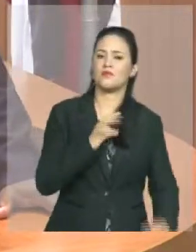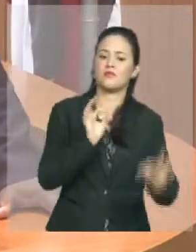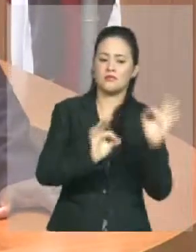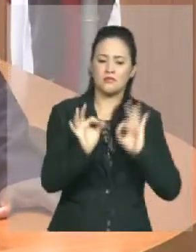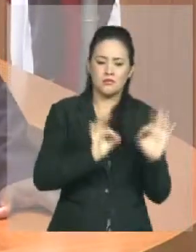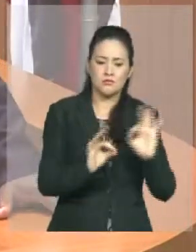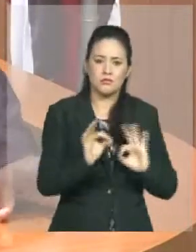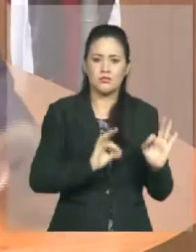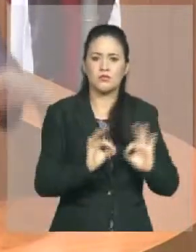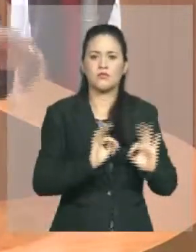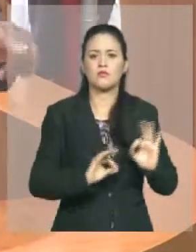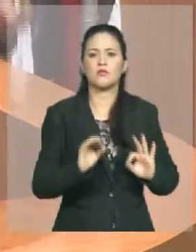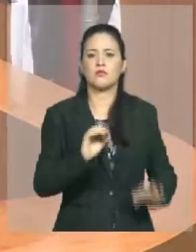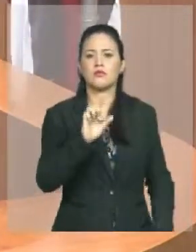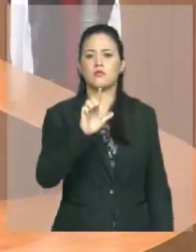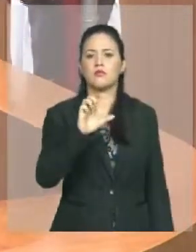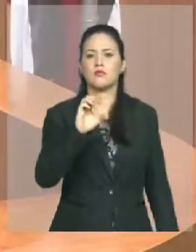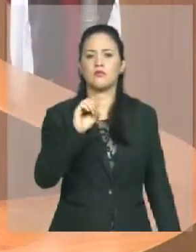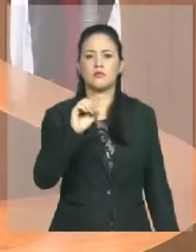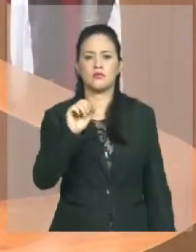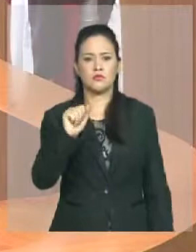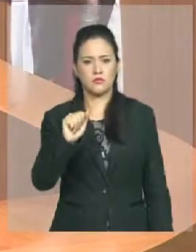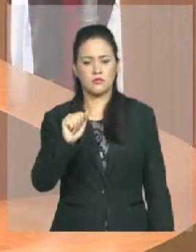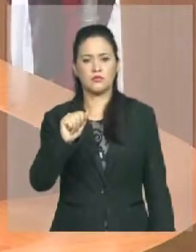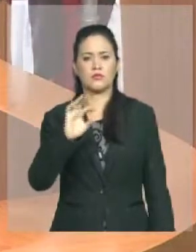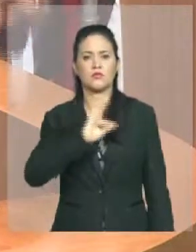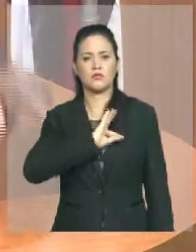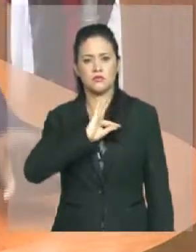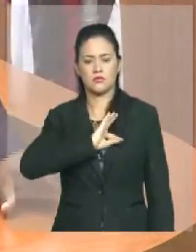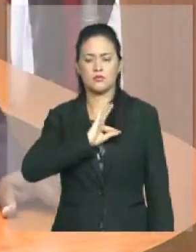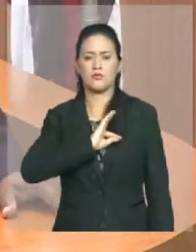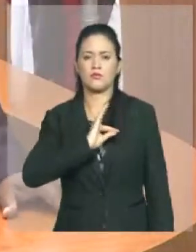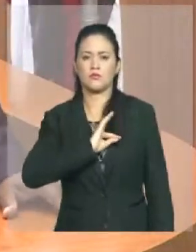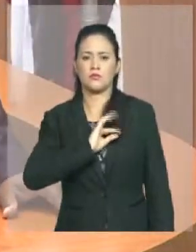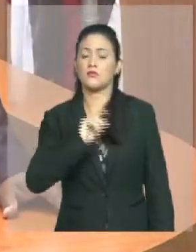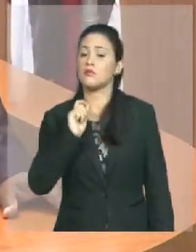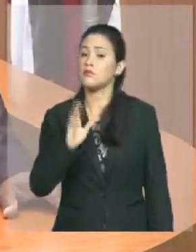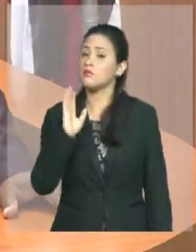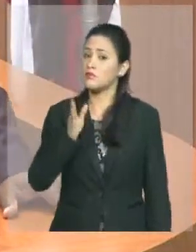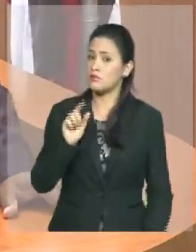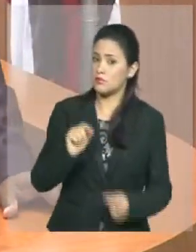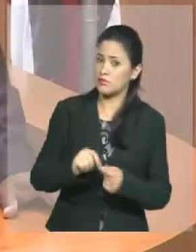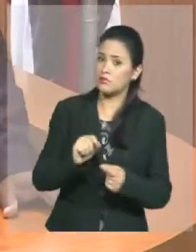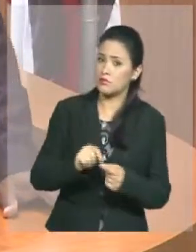nossa Polícia Militar, coisa que nós fizemos no início do mandato com relação ao bombeiro militar.